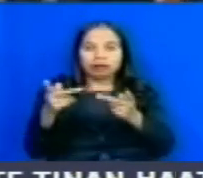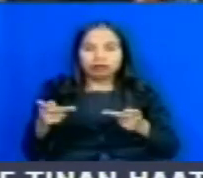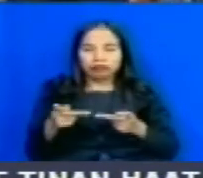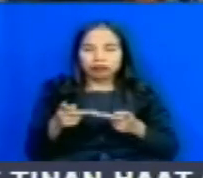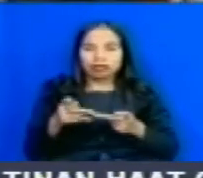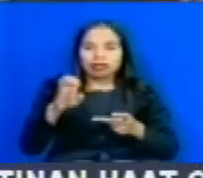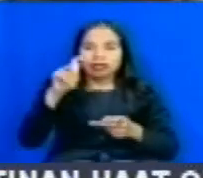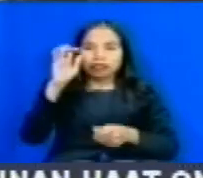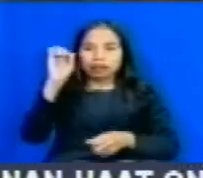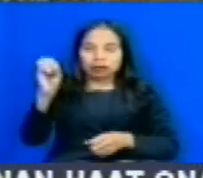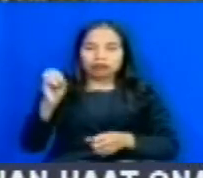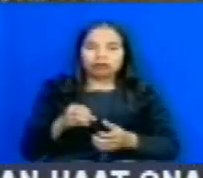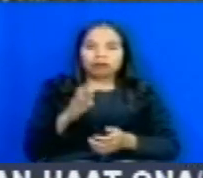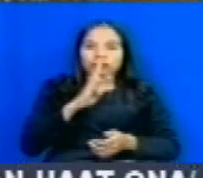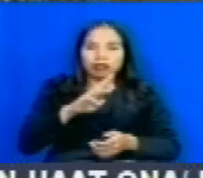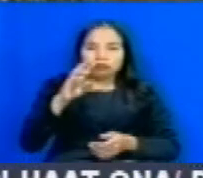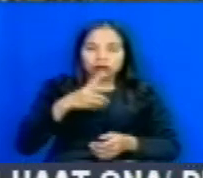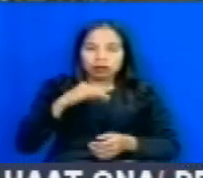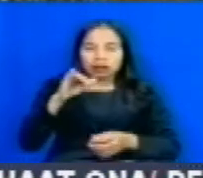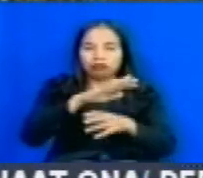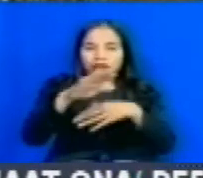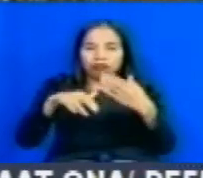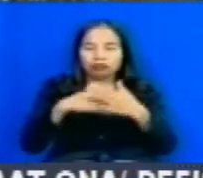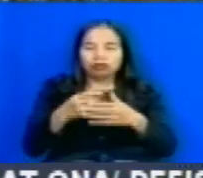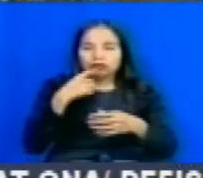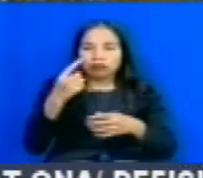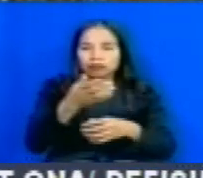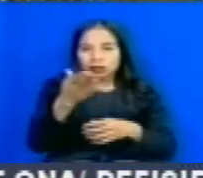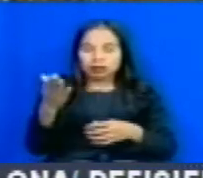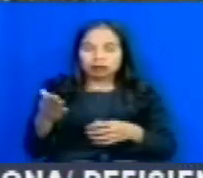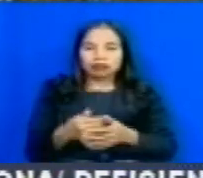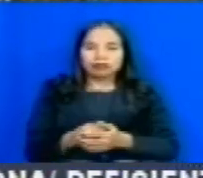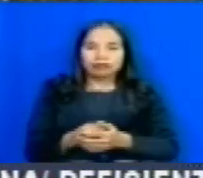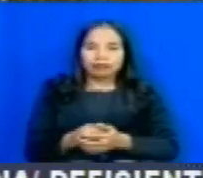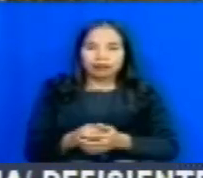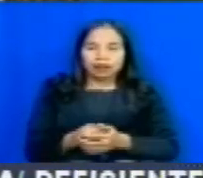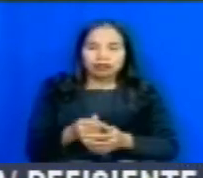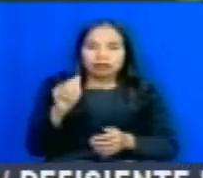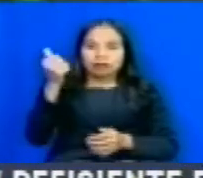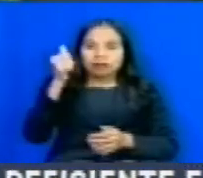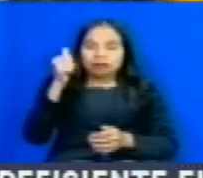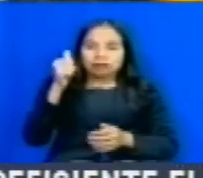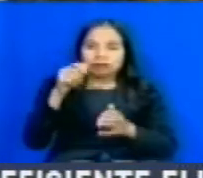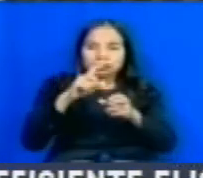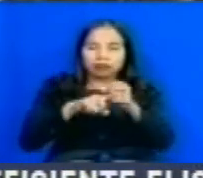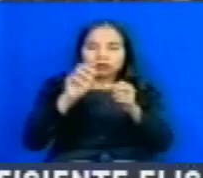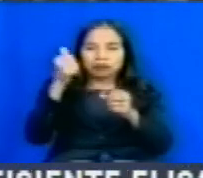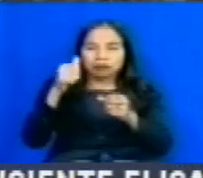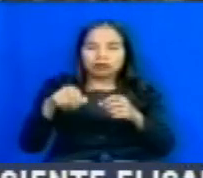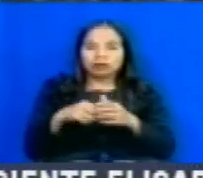Pertamina eto mais bebora dili. E telespectadores atu fono meta botsira ia oras tuku sanuliu ba equipa